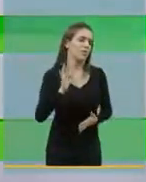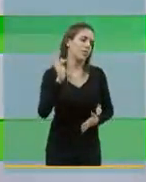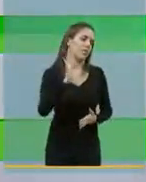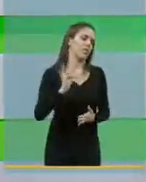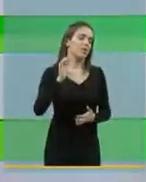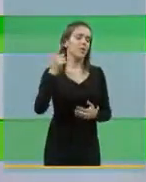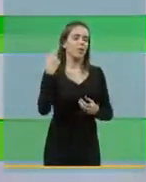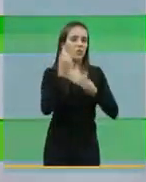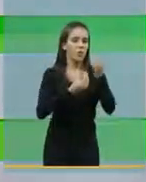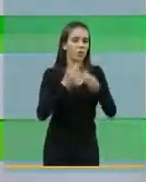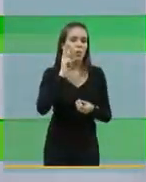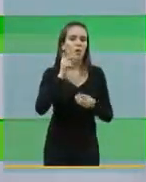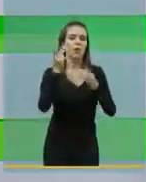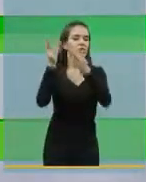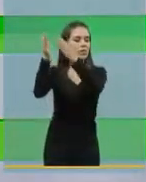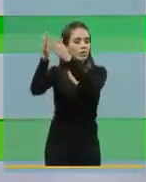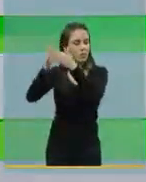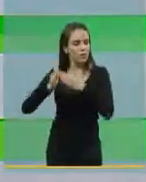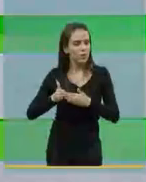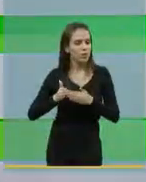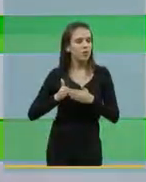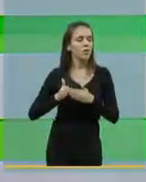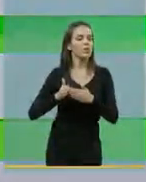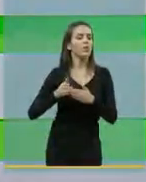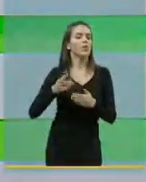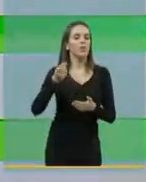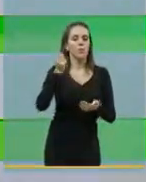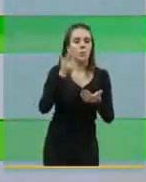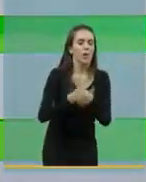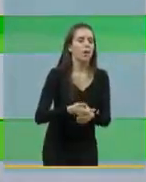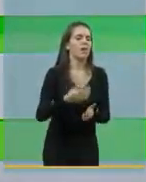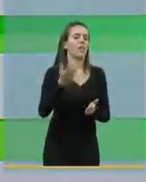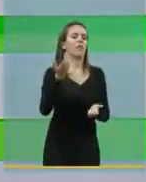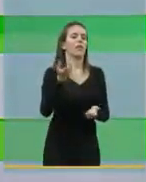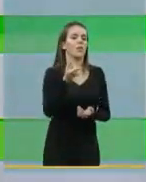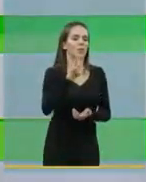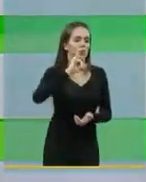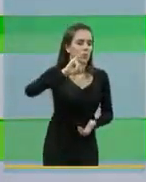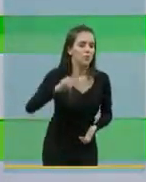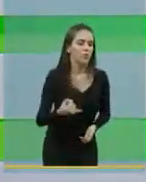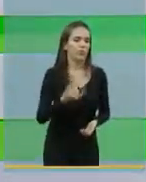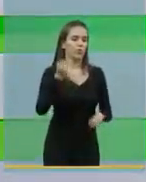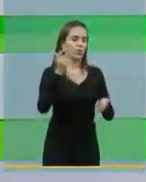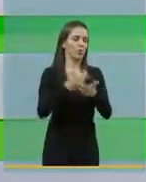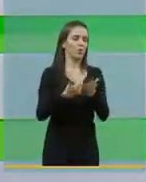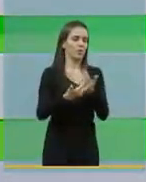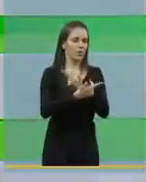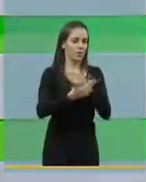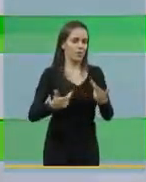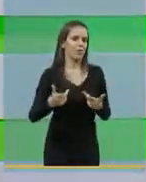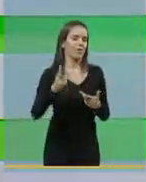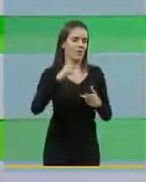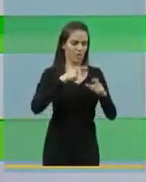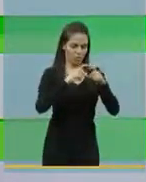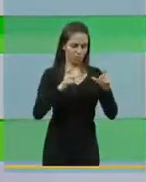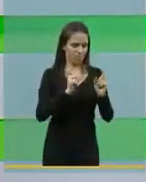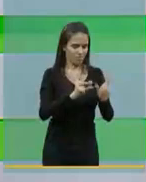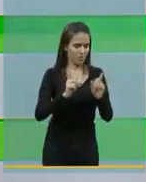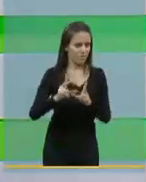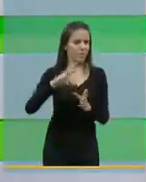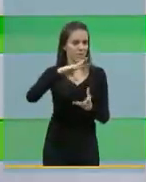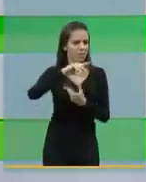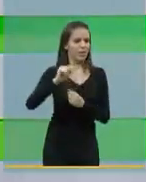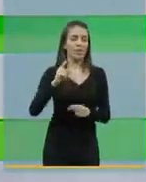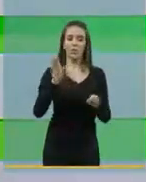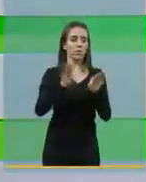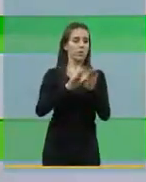condições de empréstimos prazo de carência taxas de juros quando se lança títulos públicos não se